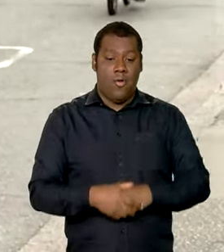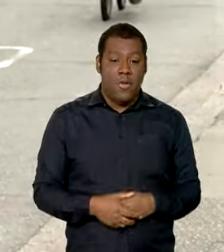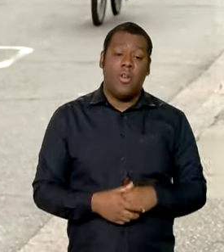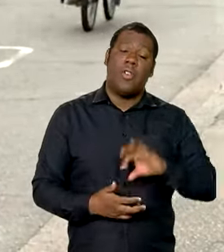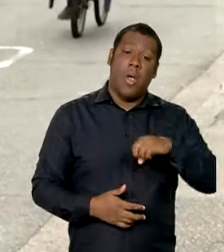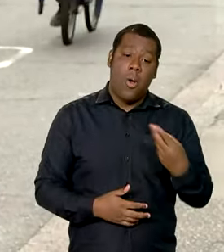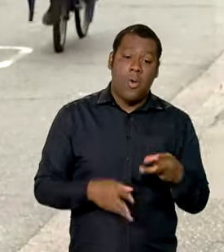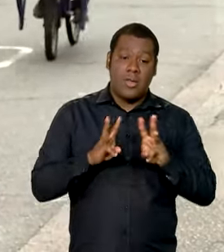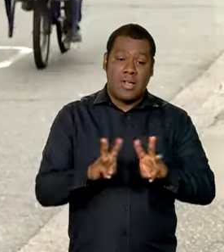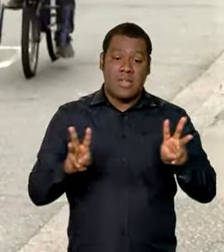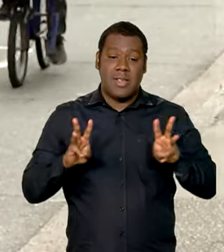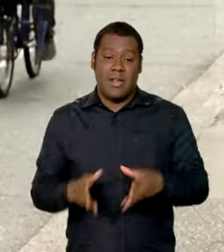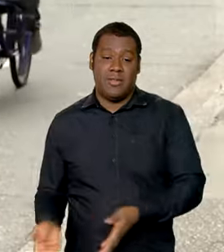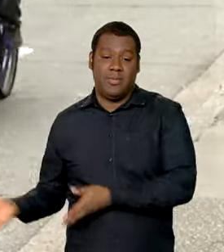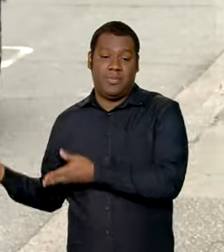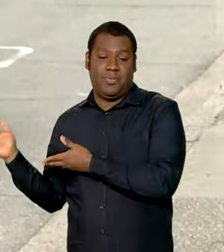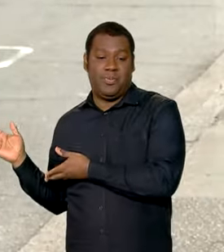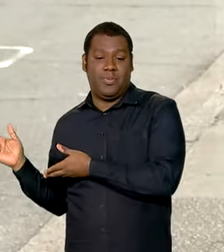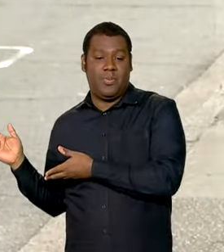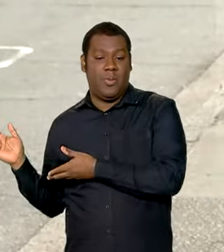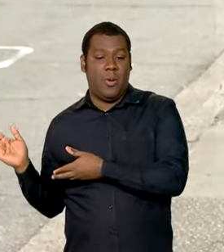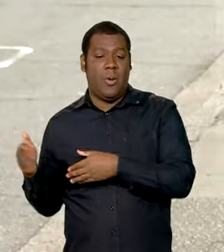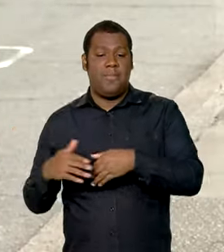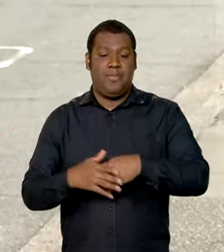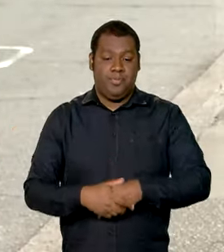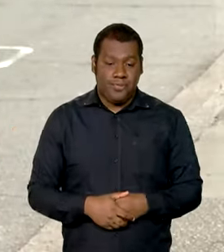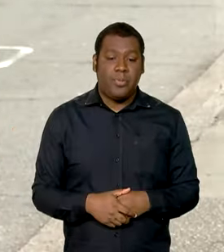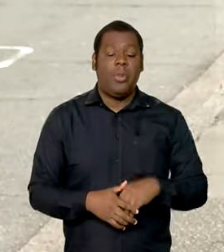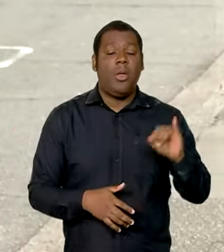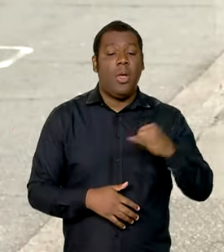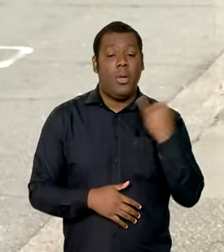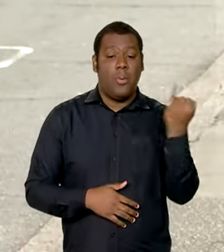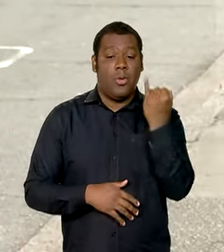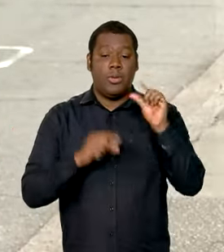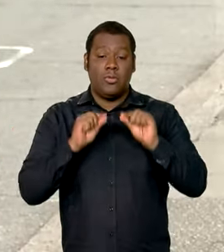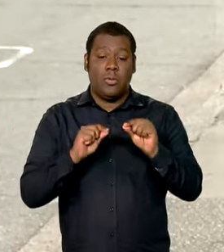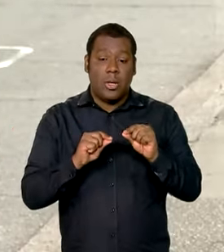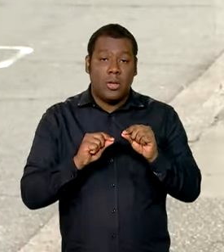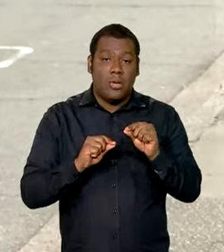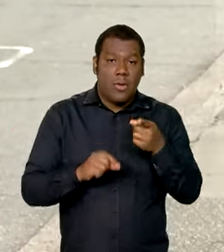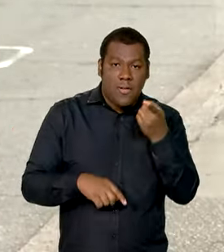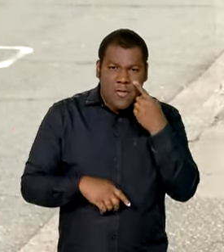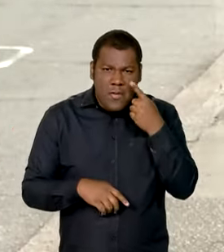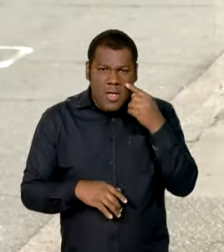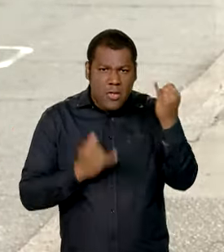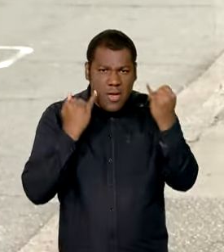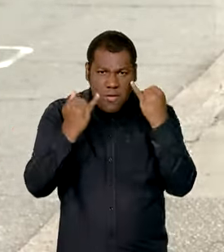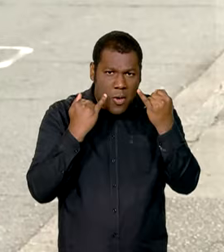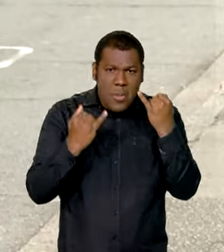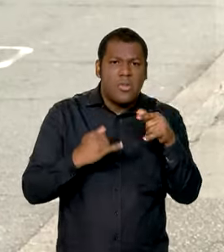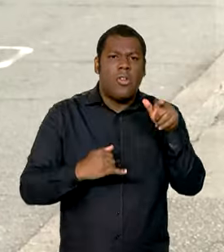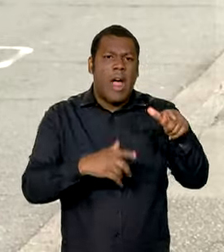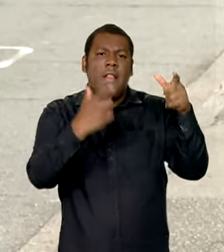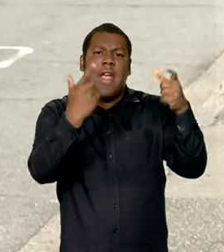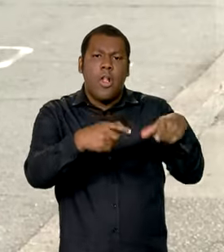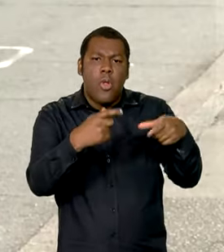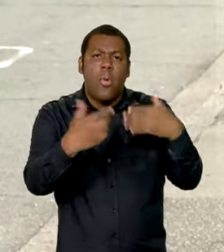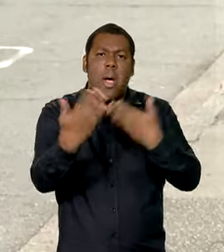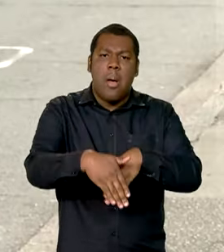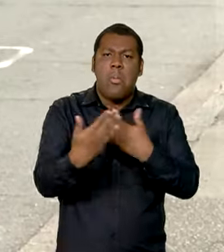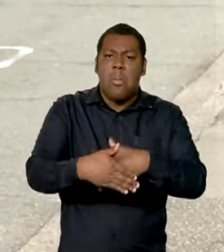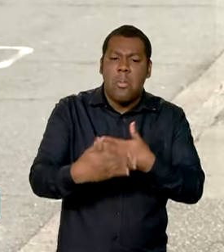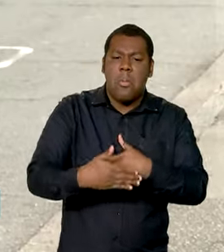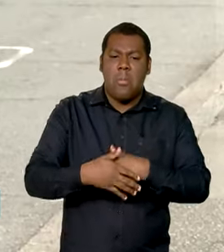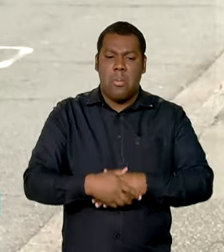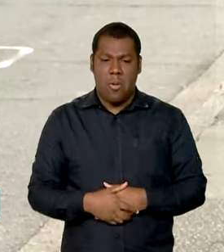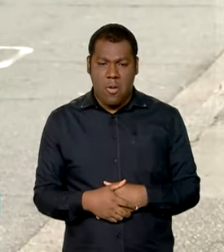concurso. O cartão de confirmação vai estar na internet. E é muito importante, Vanessa, checar as informações do cartão para conhecer o local de prova, se